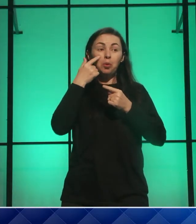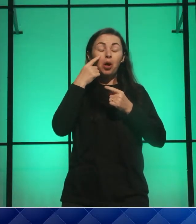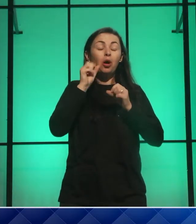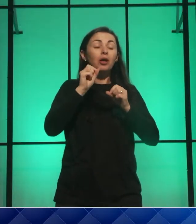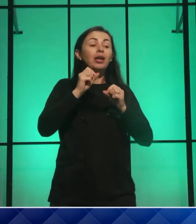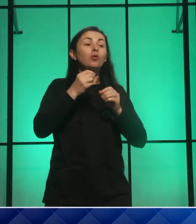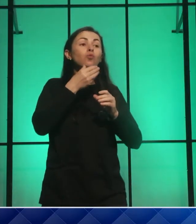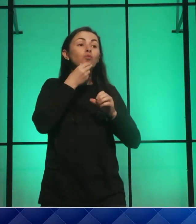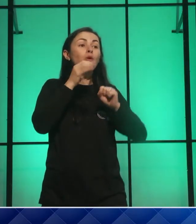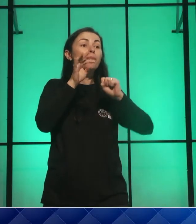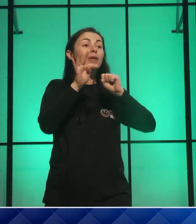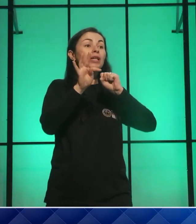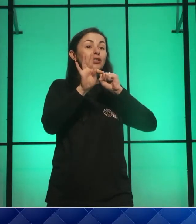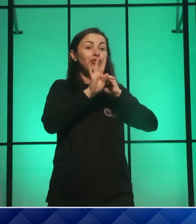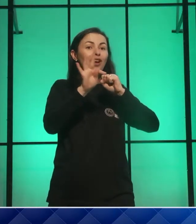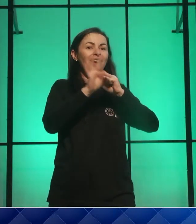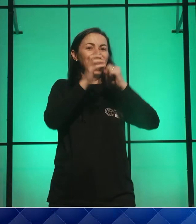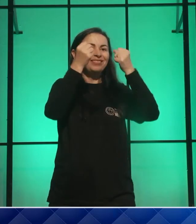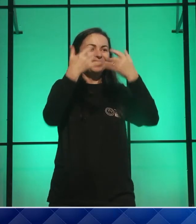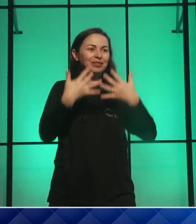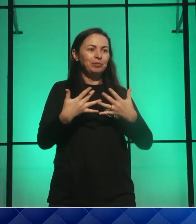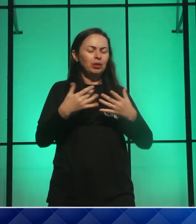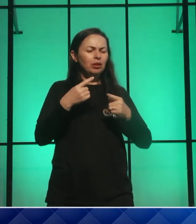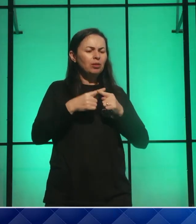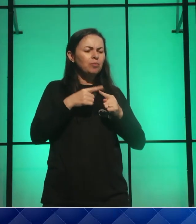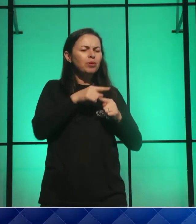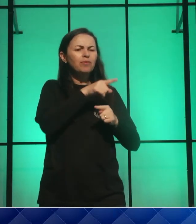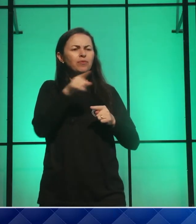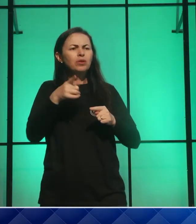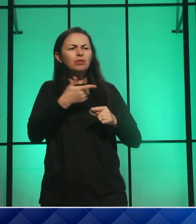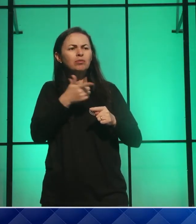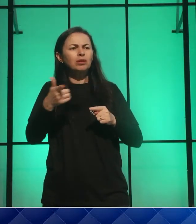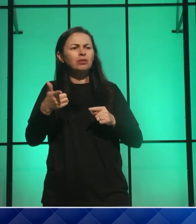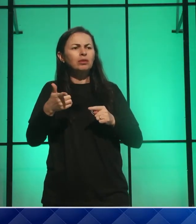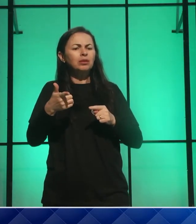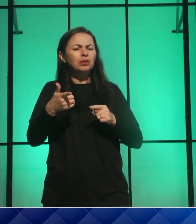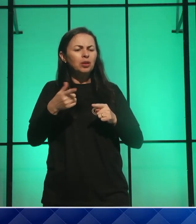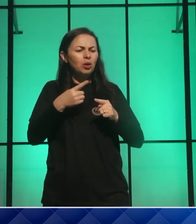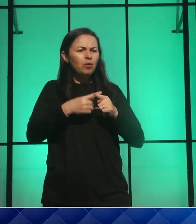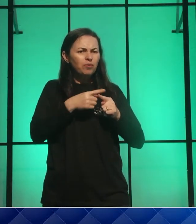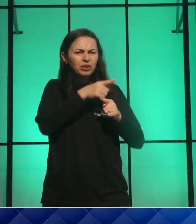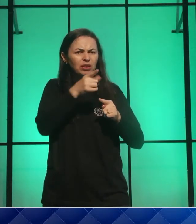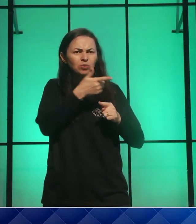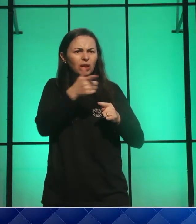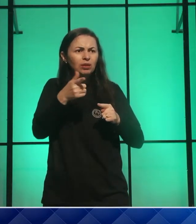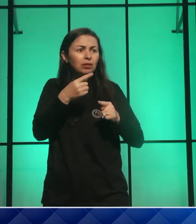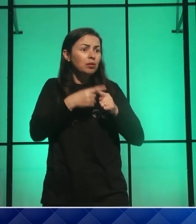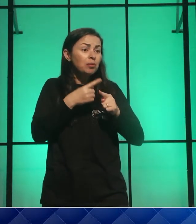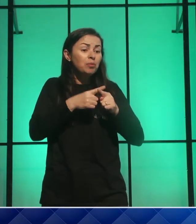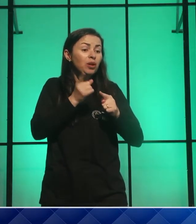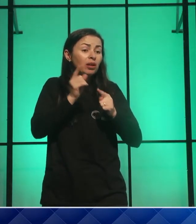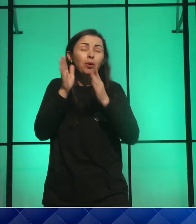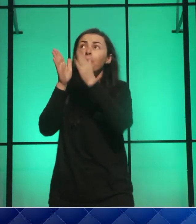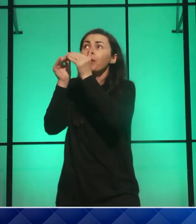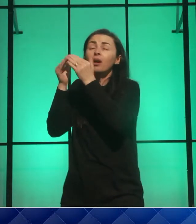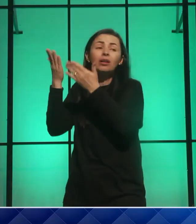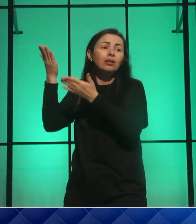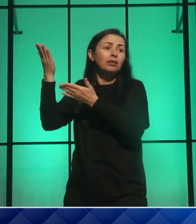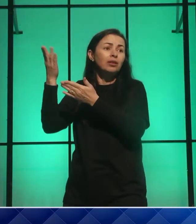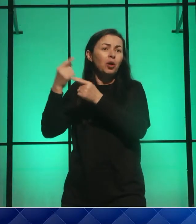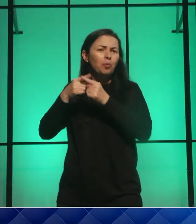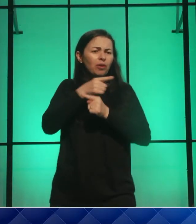diz. Vocês não têm, porque não pedem a Deus. Vocês não